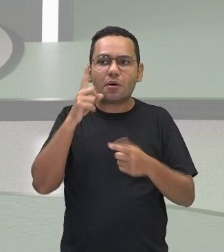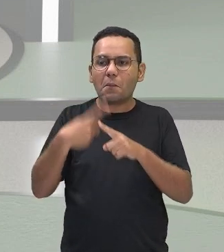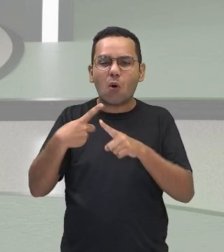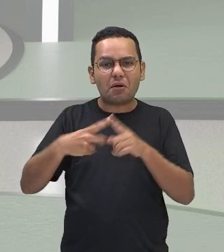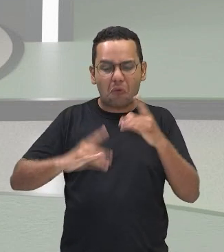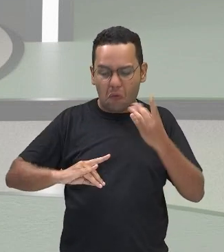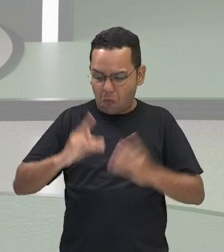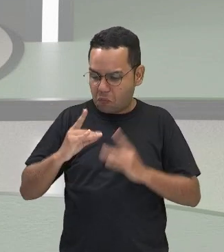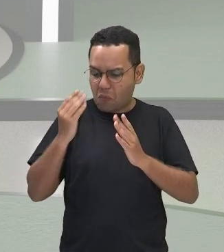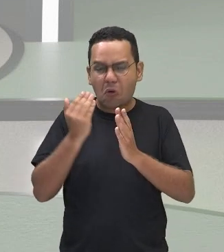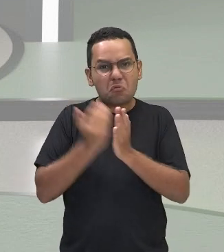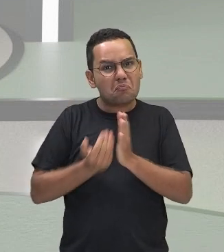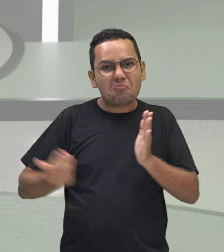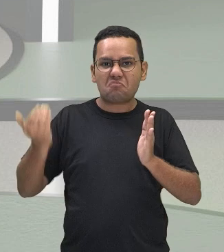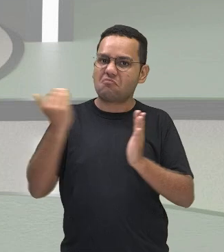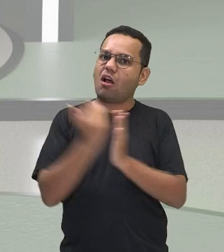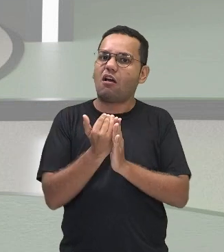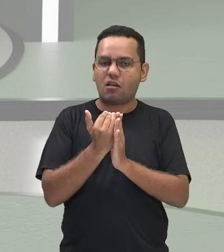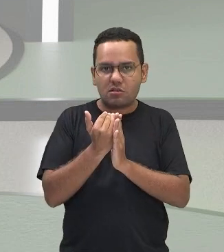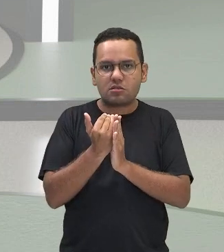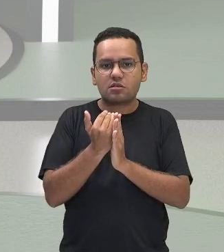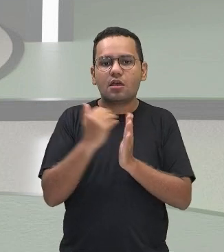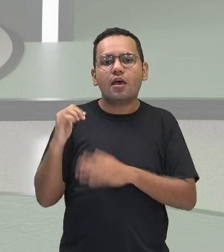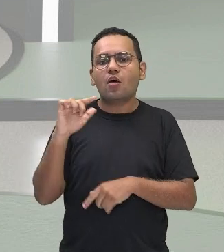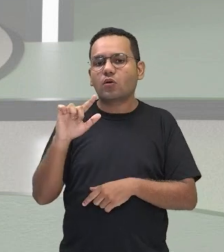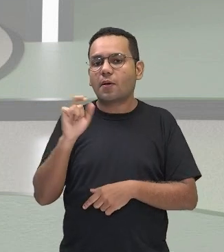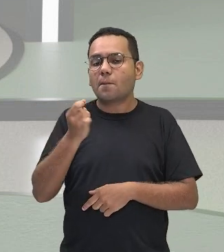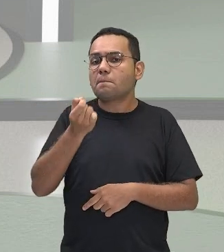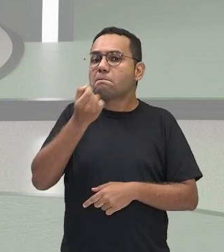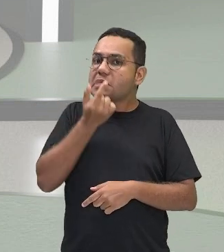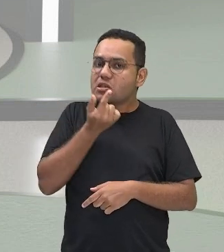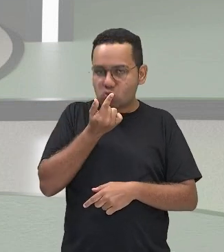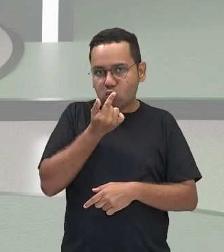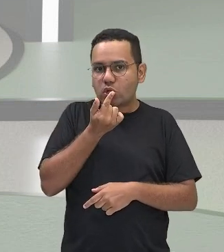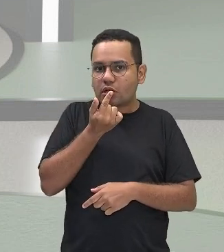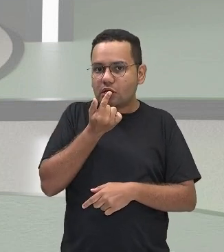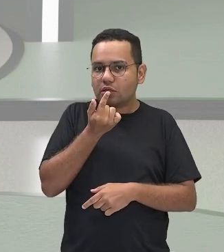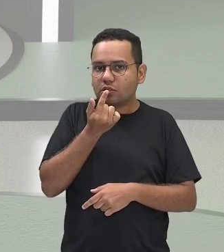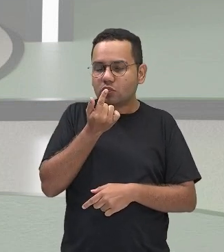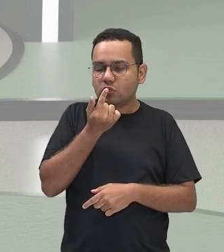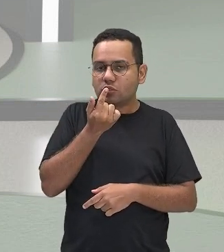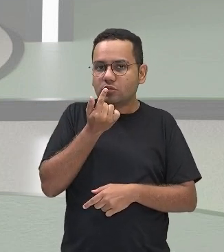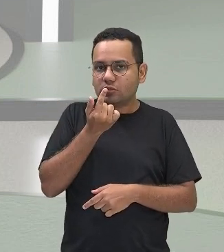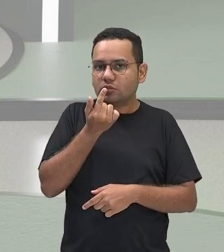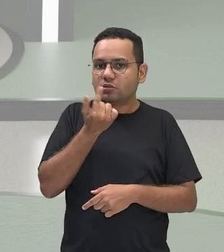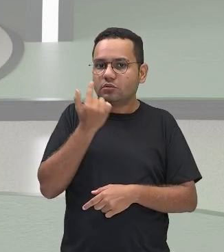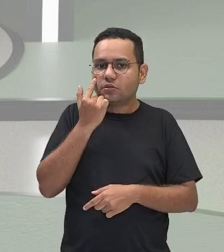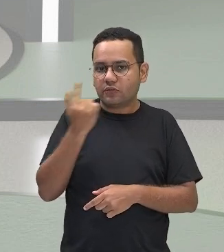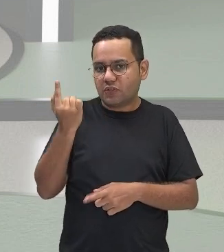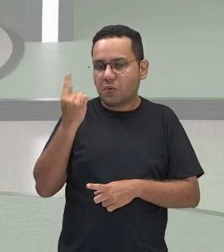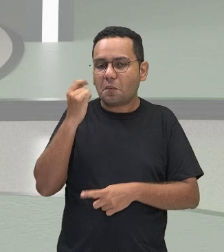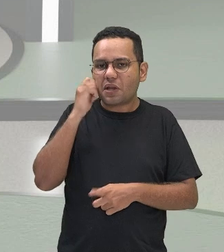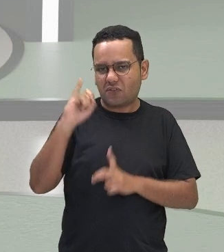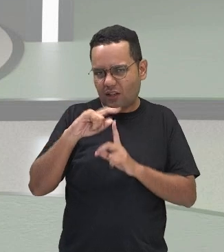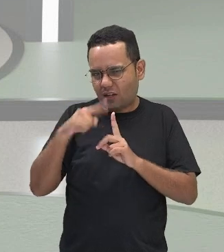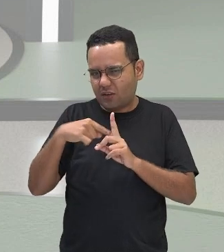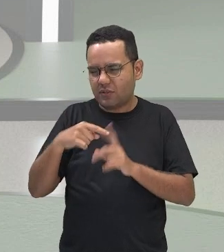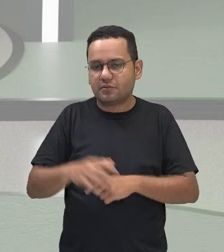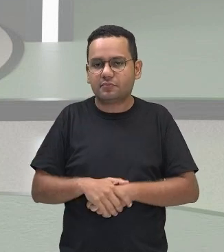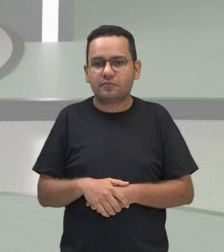é a pílula do dia seguinte. Ela possui esse nome porque geralmente as mulheres empregam essa pílula,